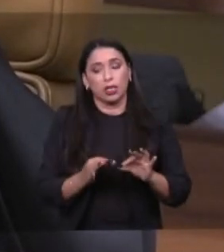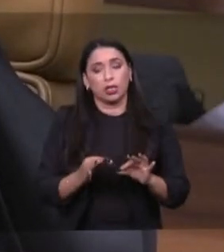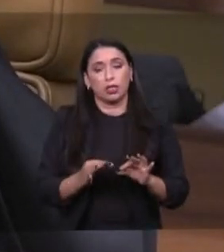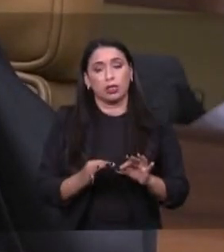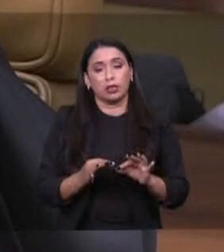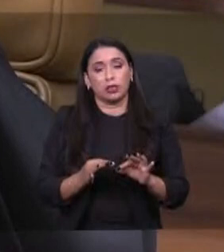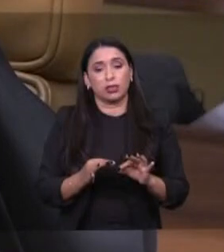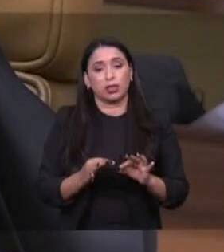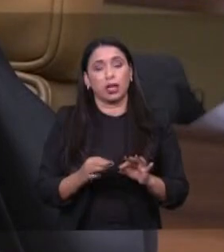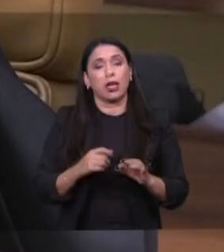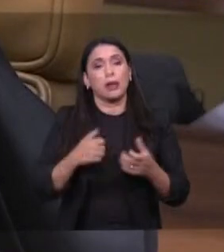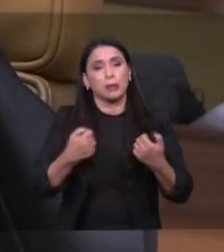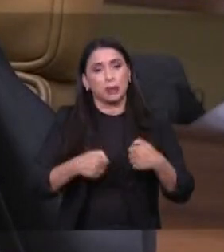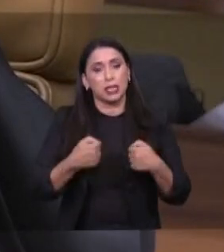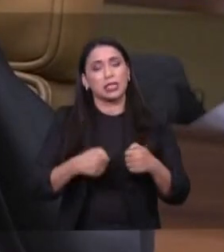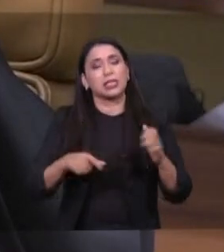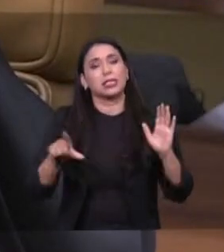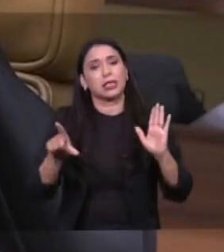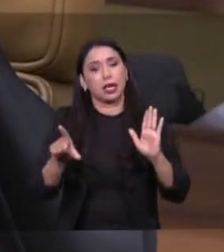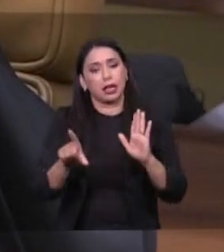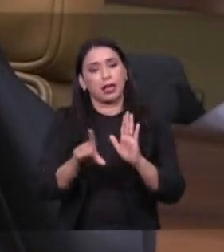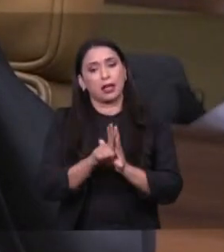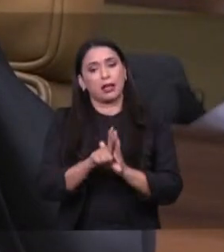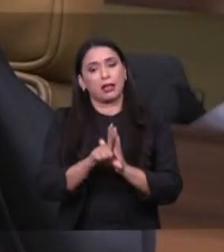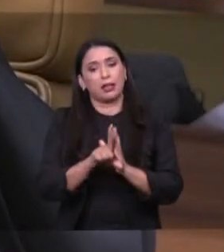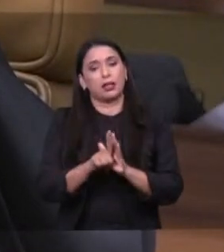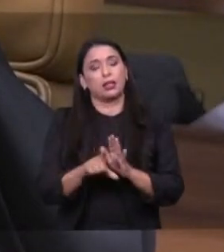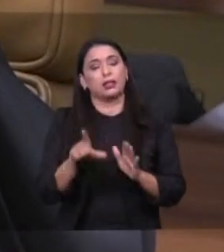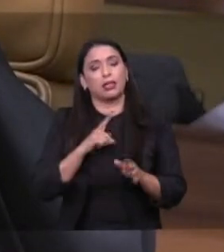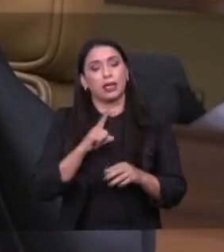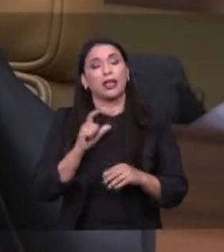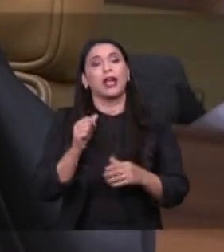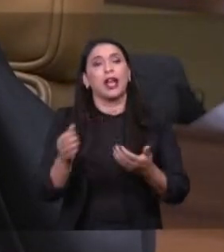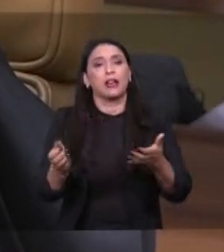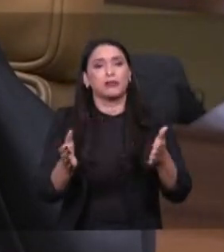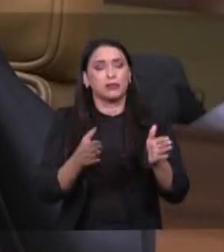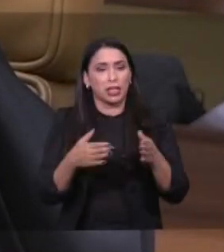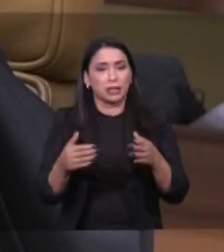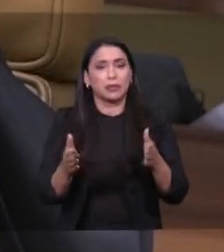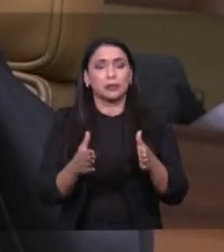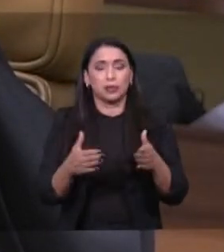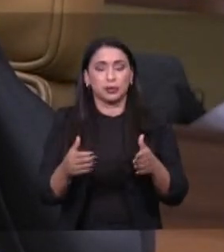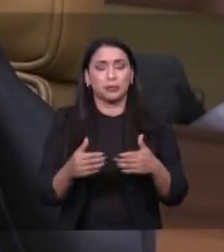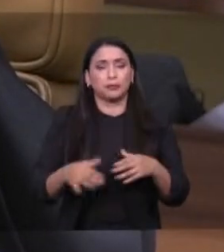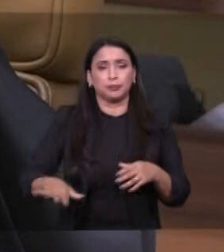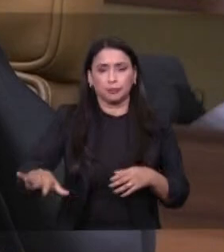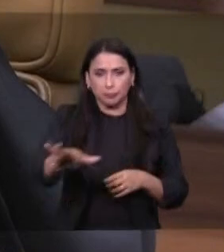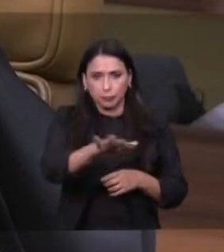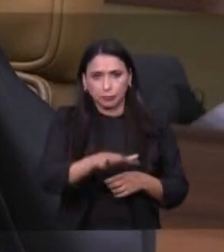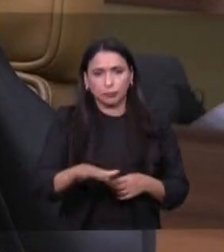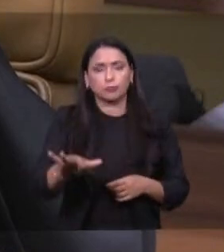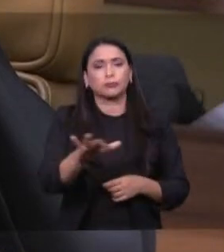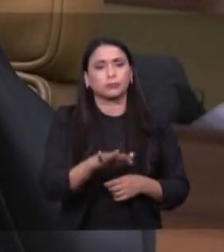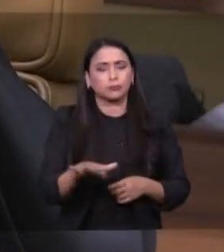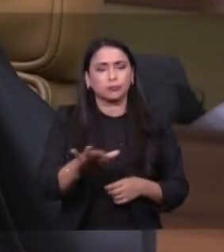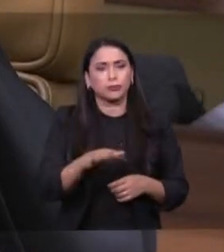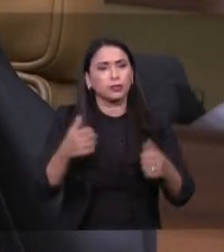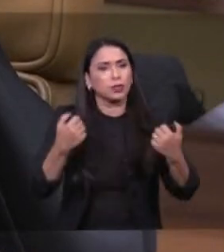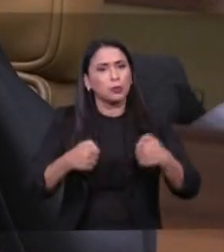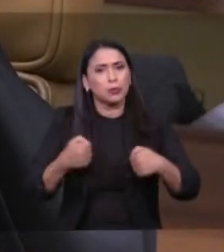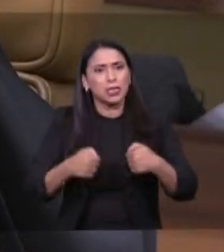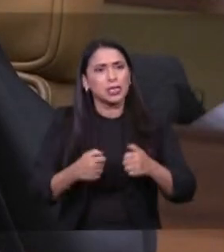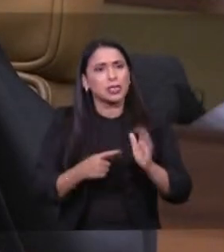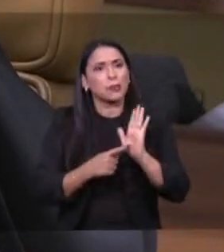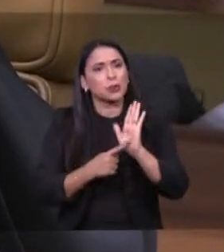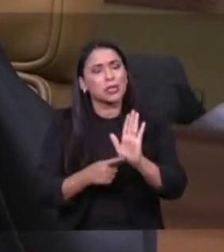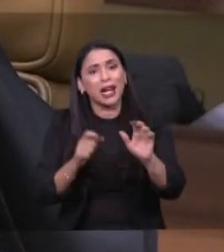é imperioso que o legislador, ao empregar a flexibilidade da cláusula geral, indique de forma clara e precisa